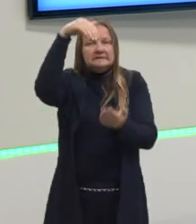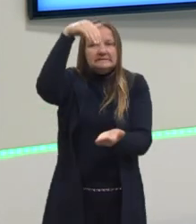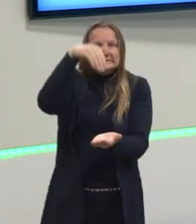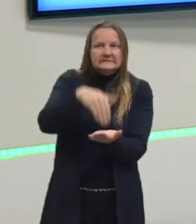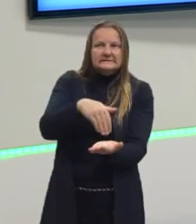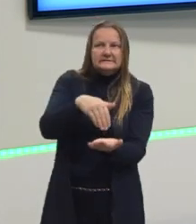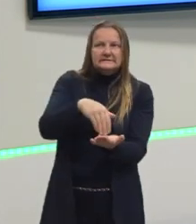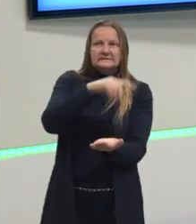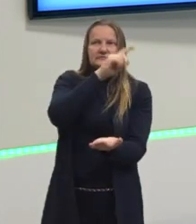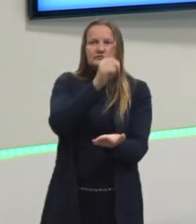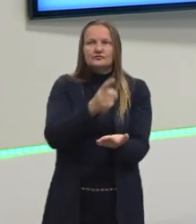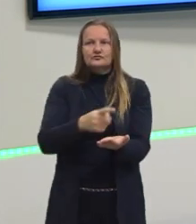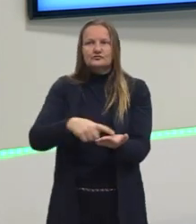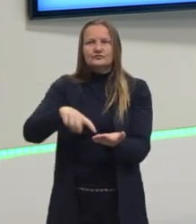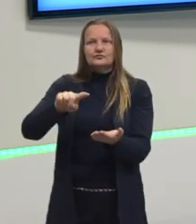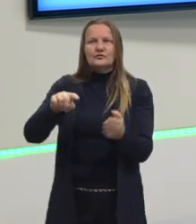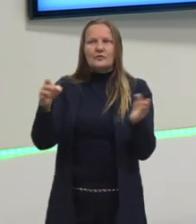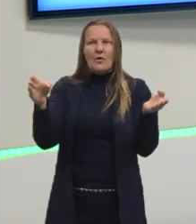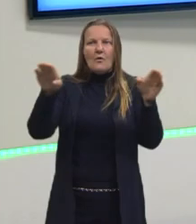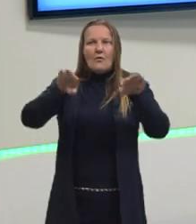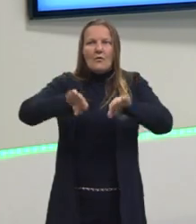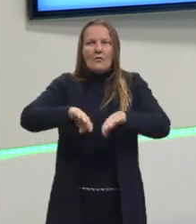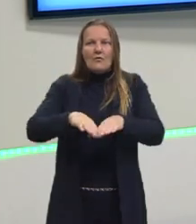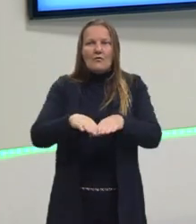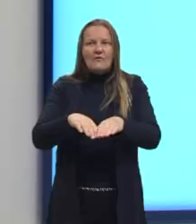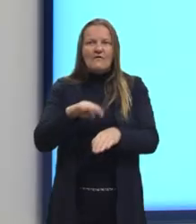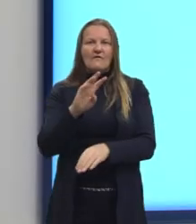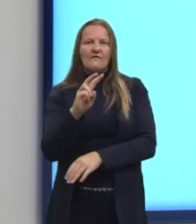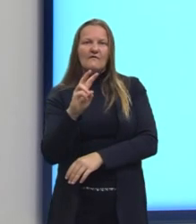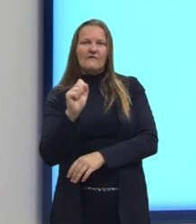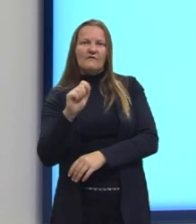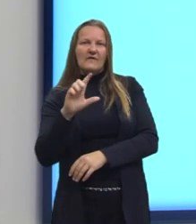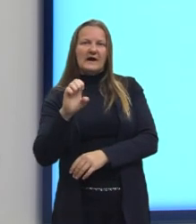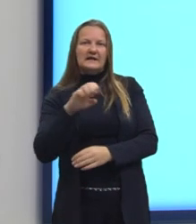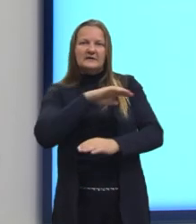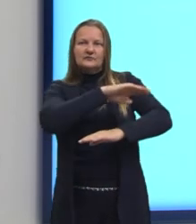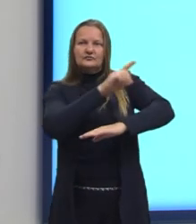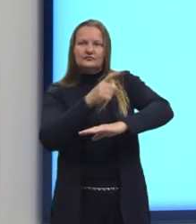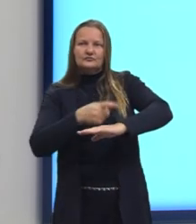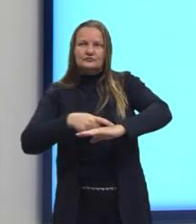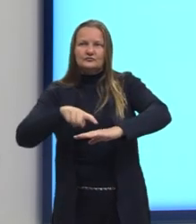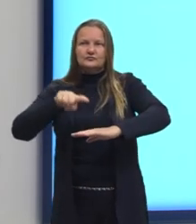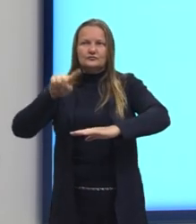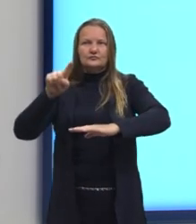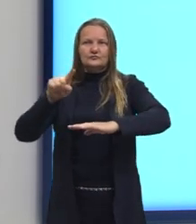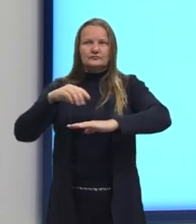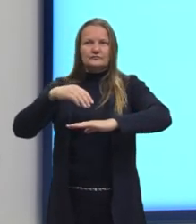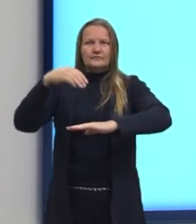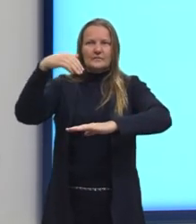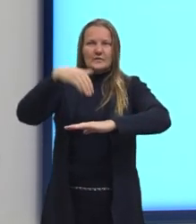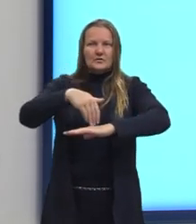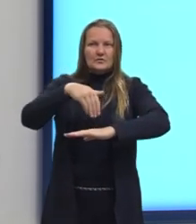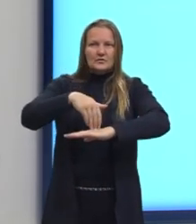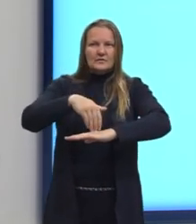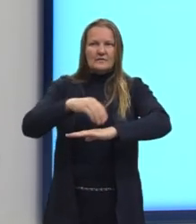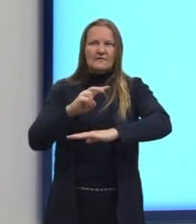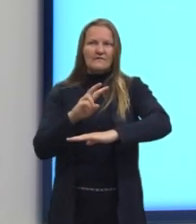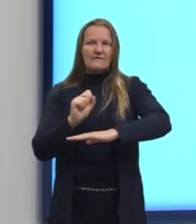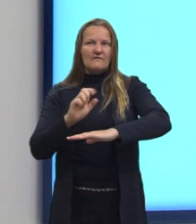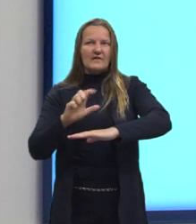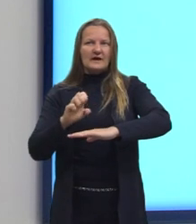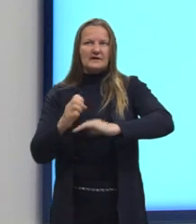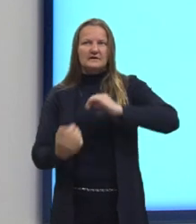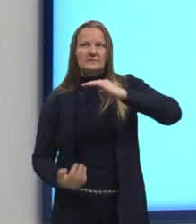a gente chama de Vale aí Esses são termos importantes para a gente saber né continuar o estudo de